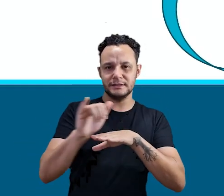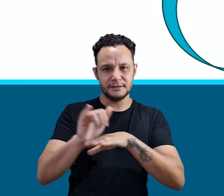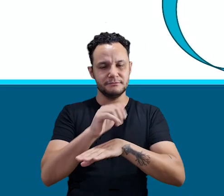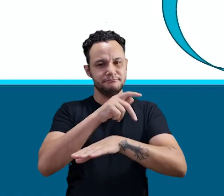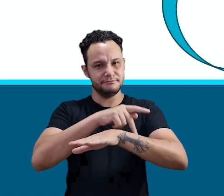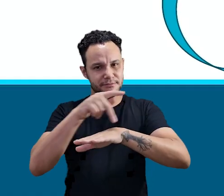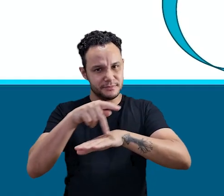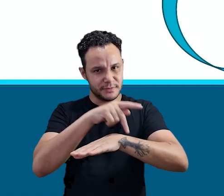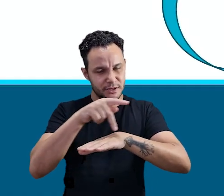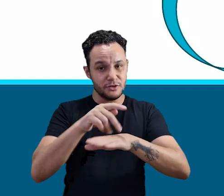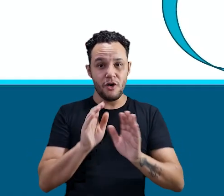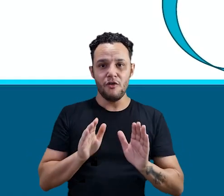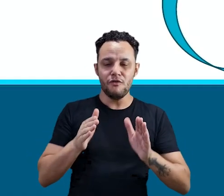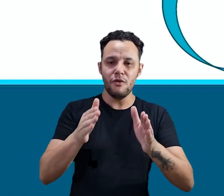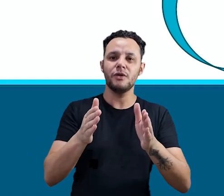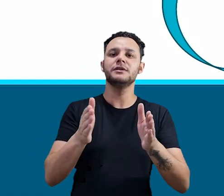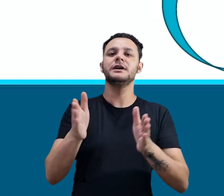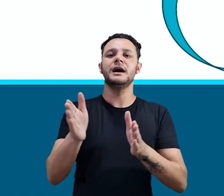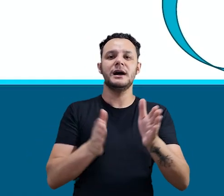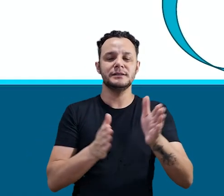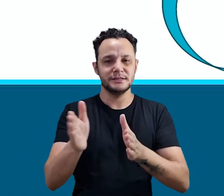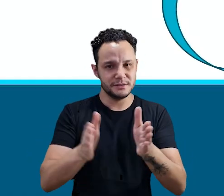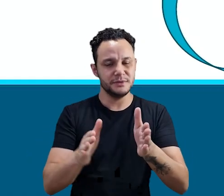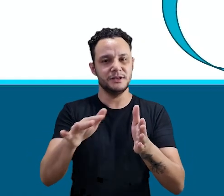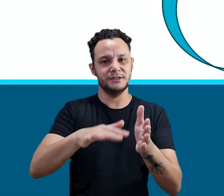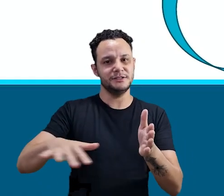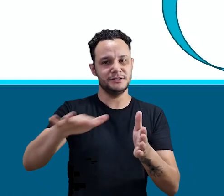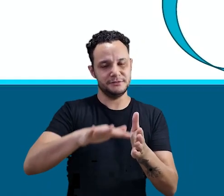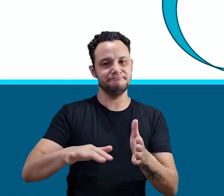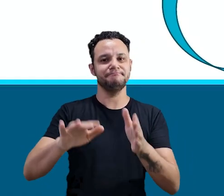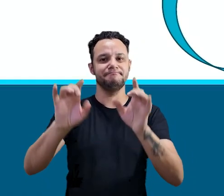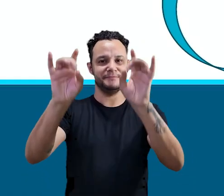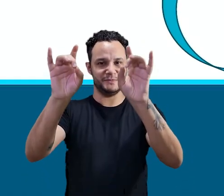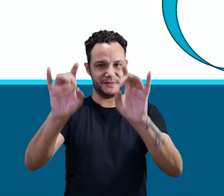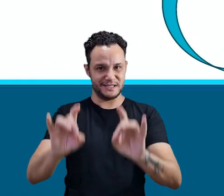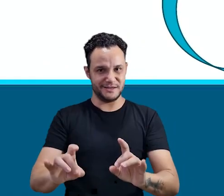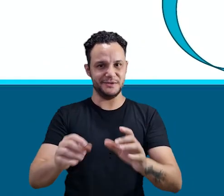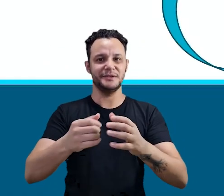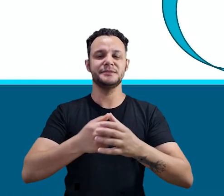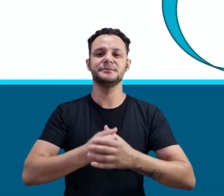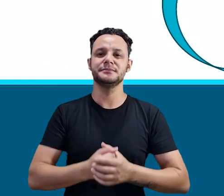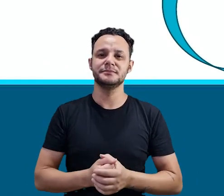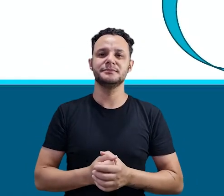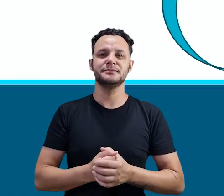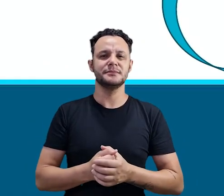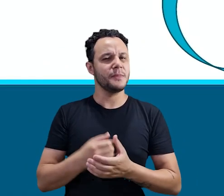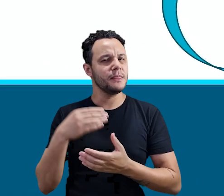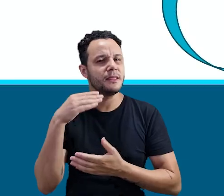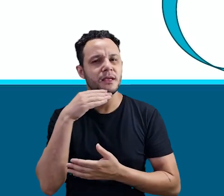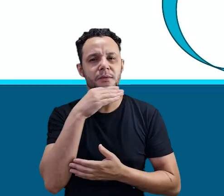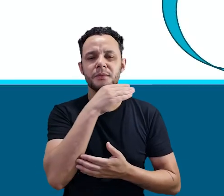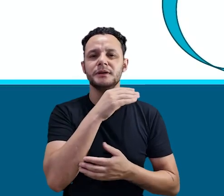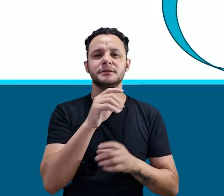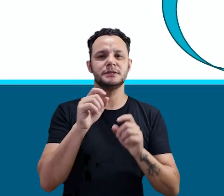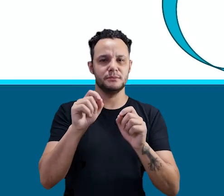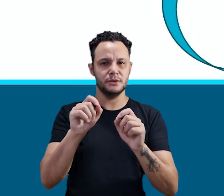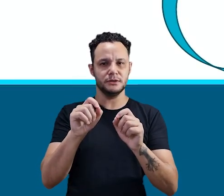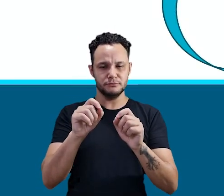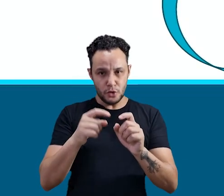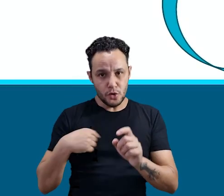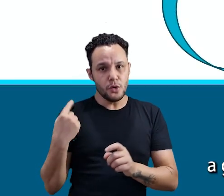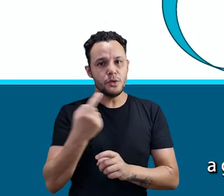e de estratégias pedagógicas para a acessibilidade de estudantes da educação especial. Vejam que